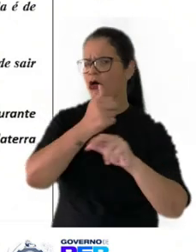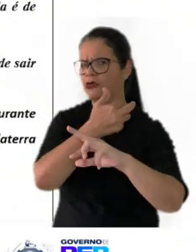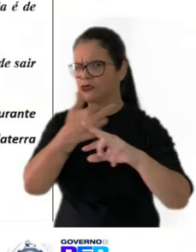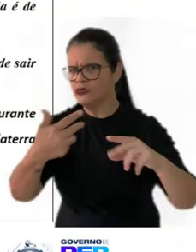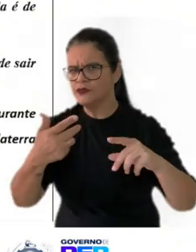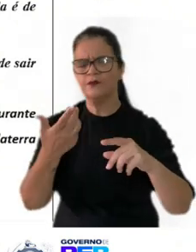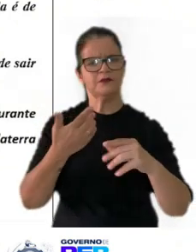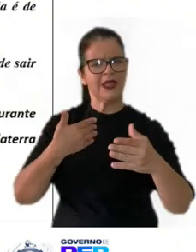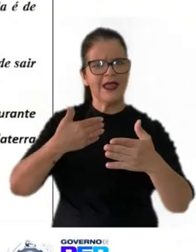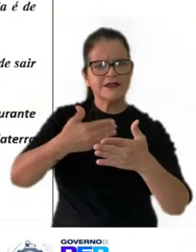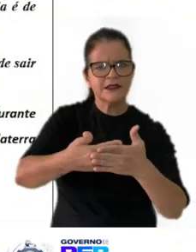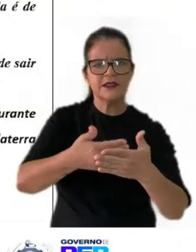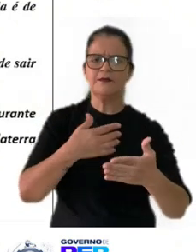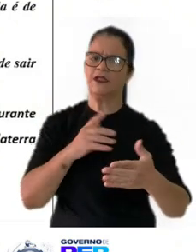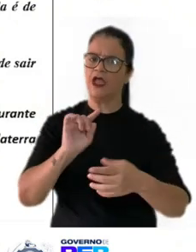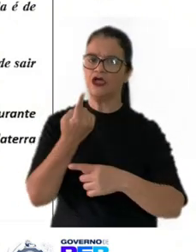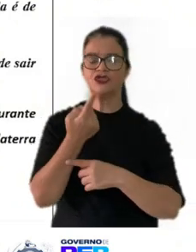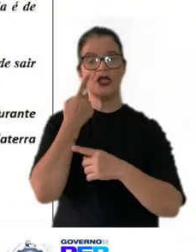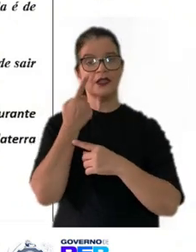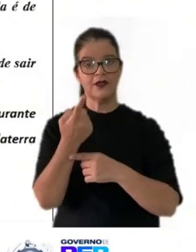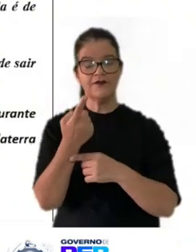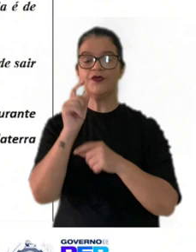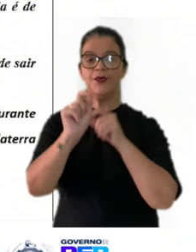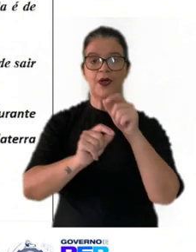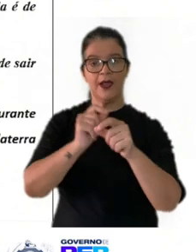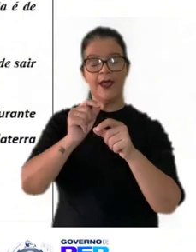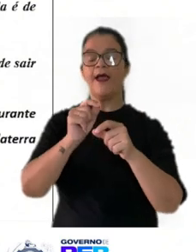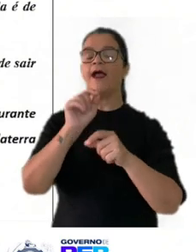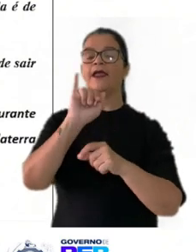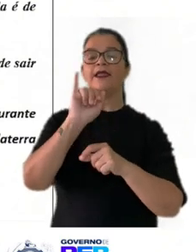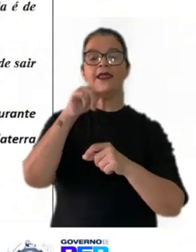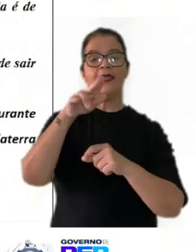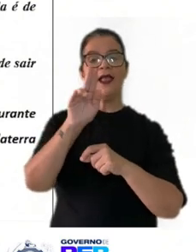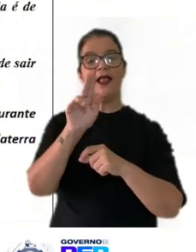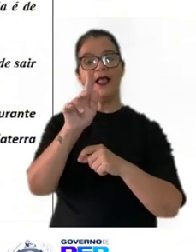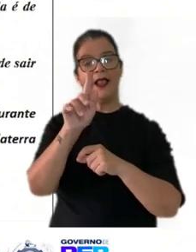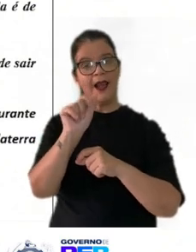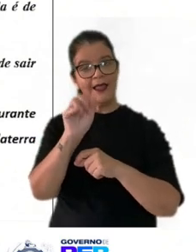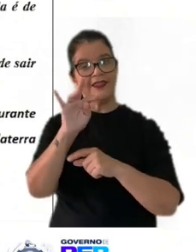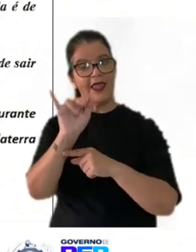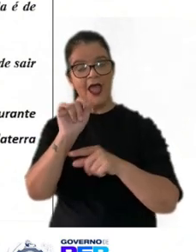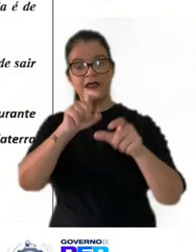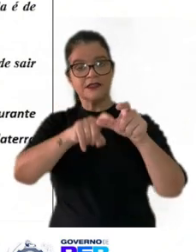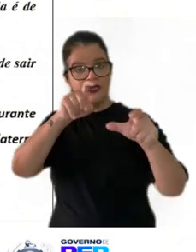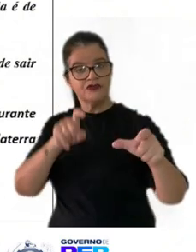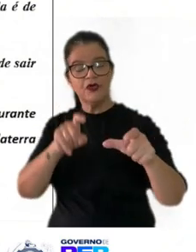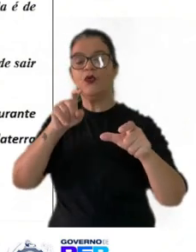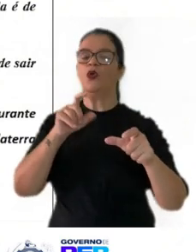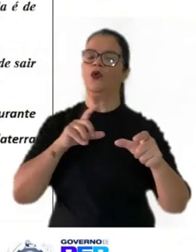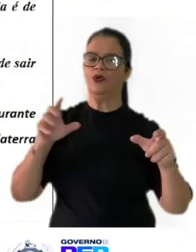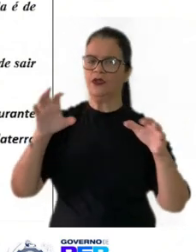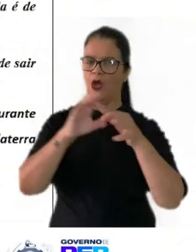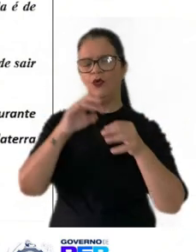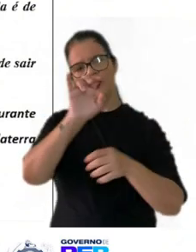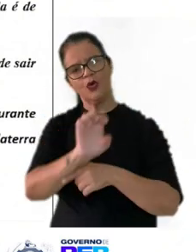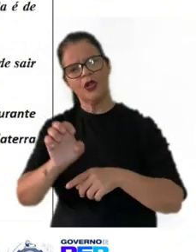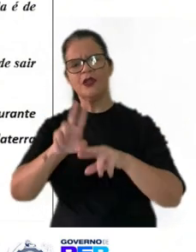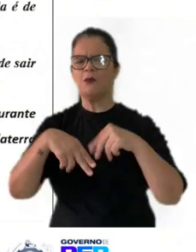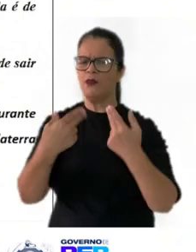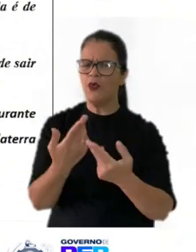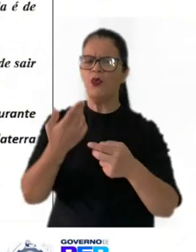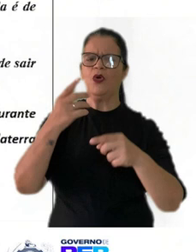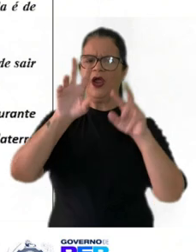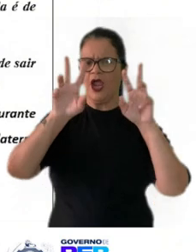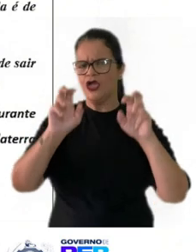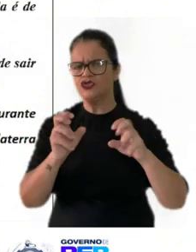recentemente a gente viu que a Inglaterra se desvinculou da União Europeia por questões políticas econômicas